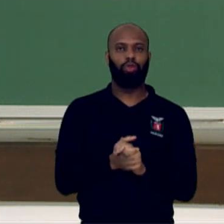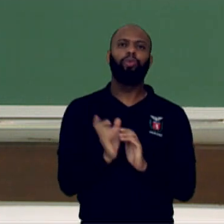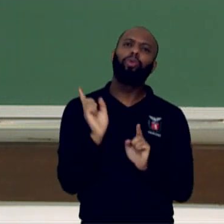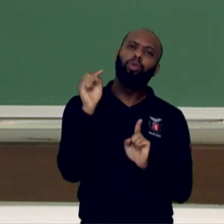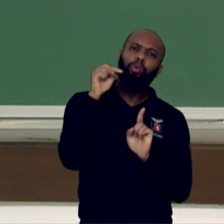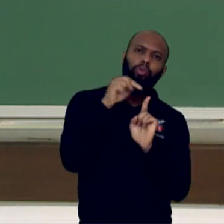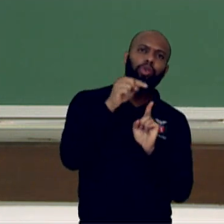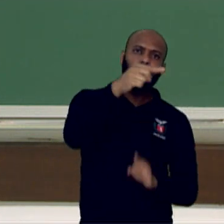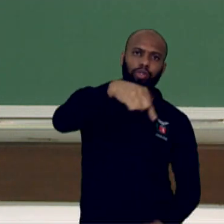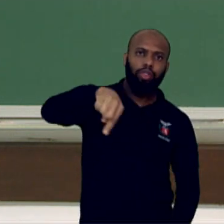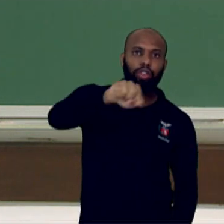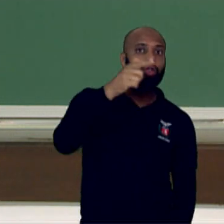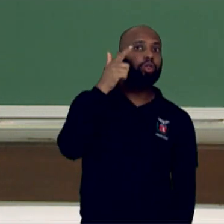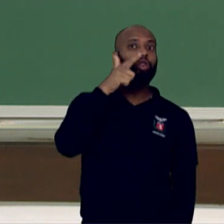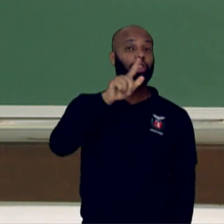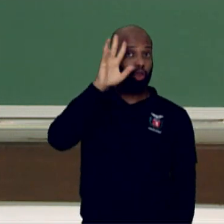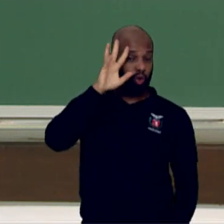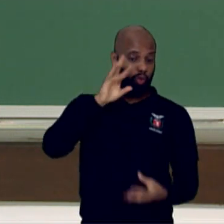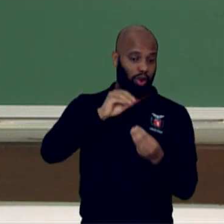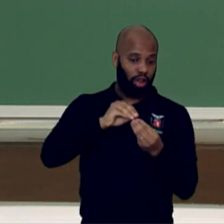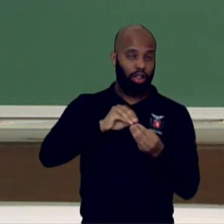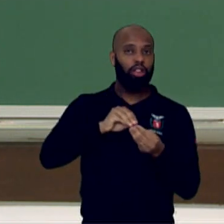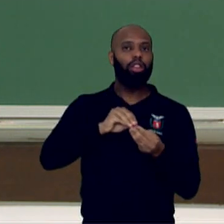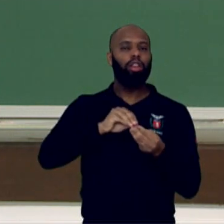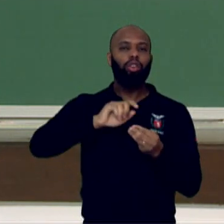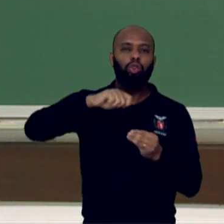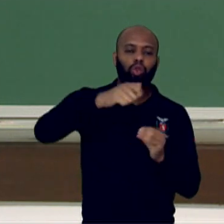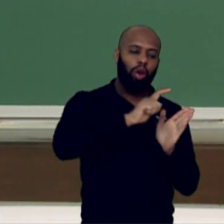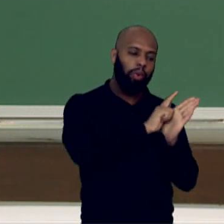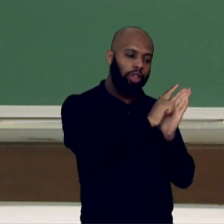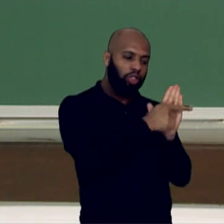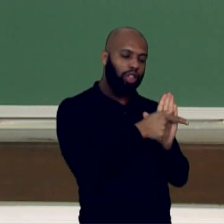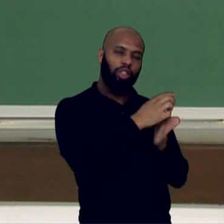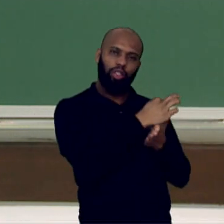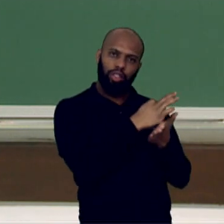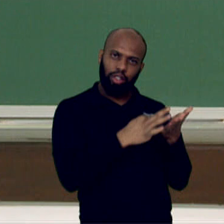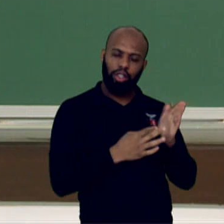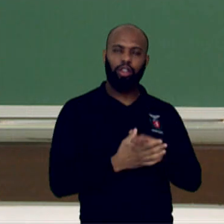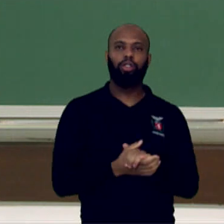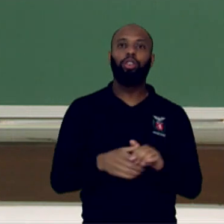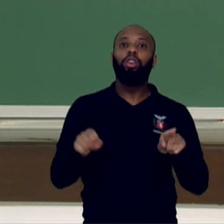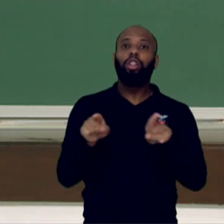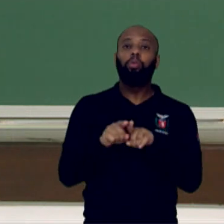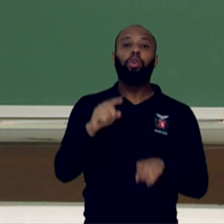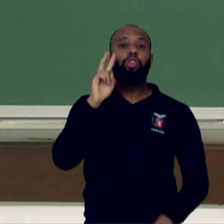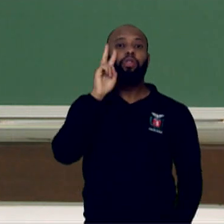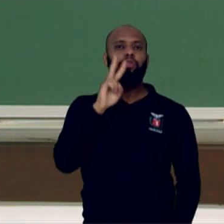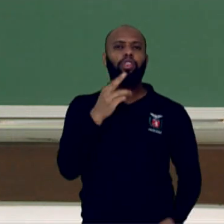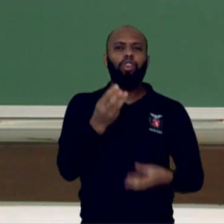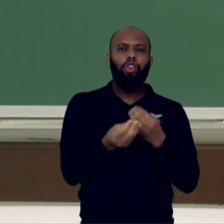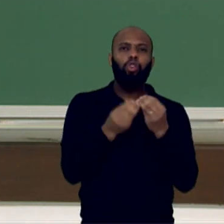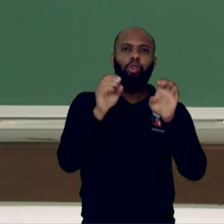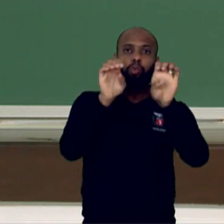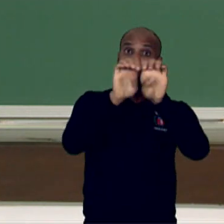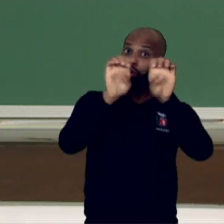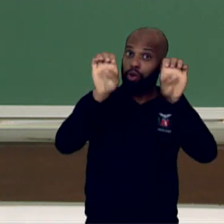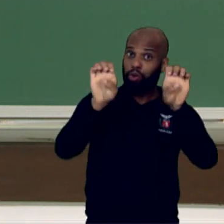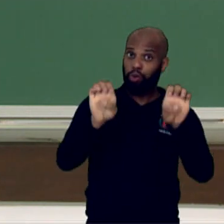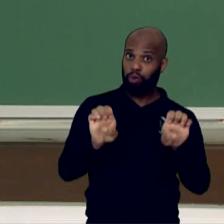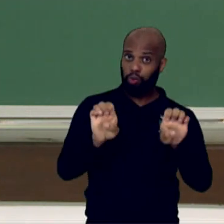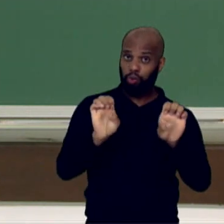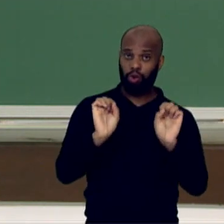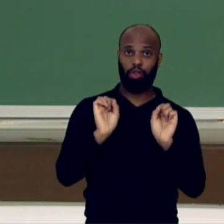é que vocês compreendam um pouco mais sobre esse gênero, veja como ele é estruturado, tudo